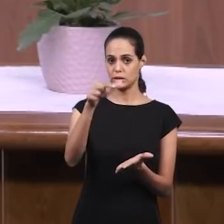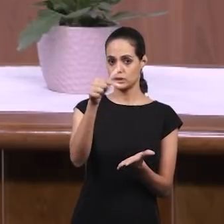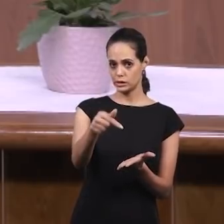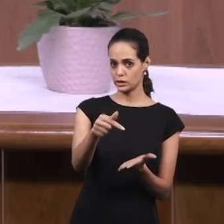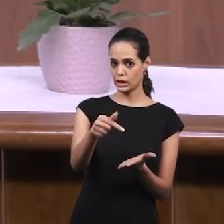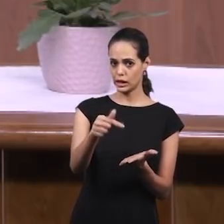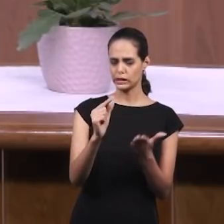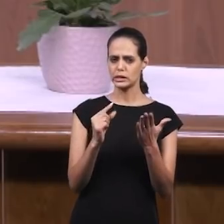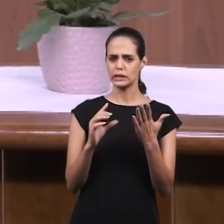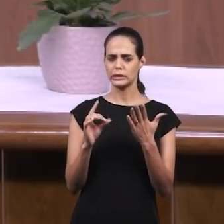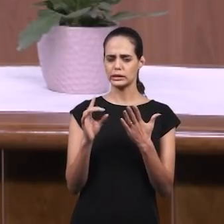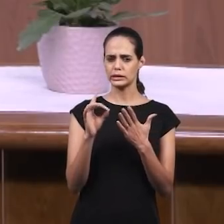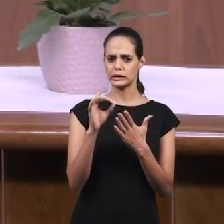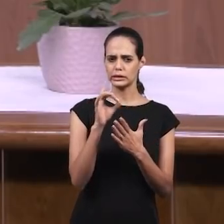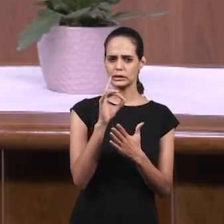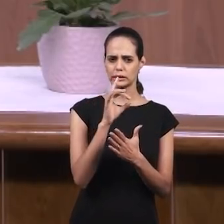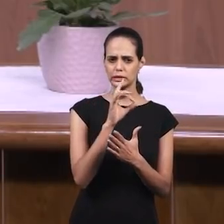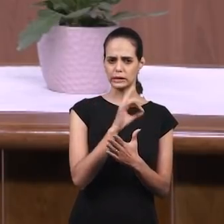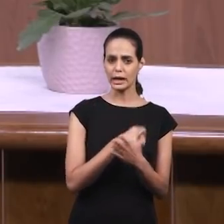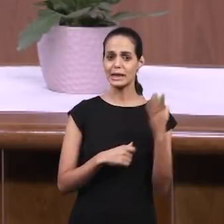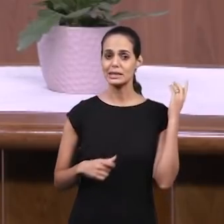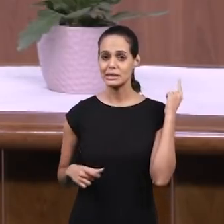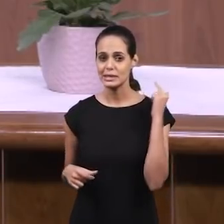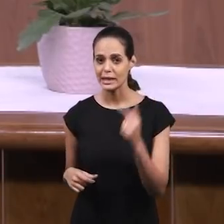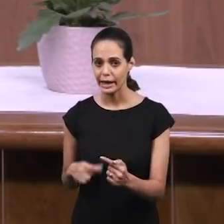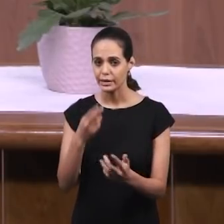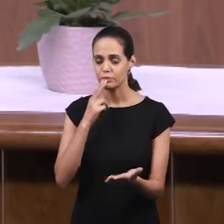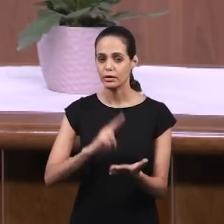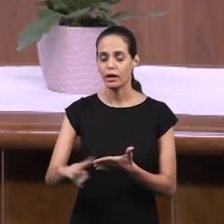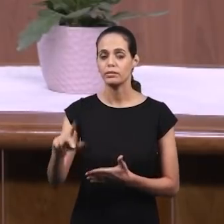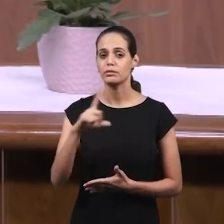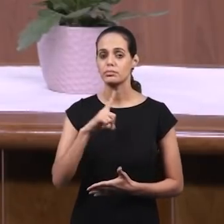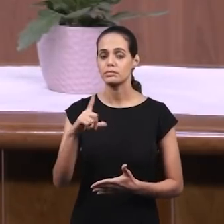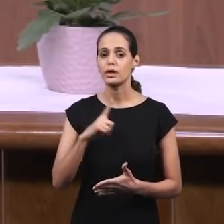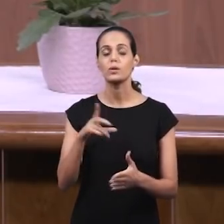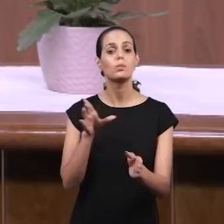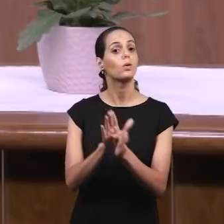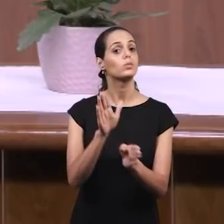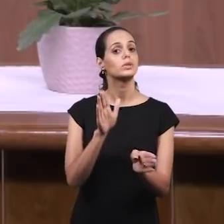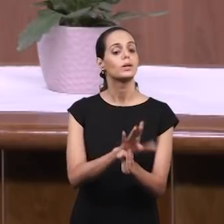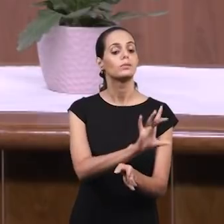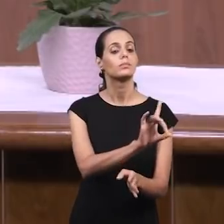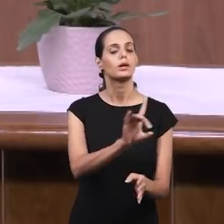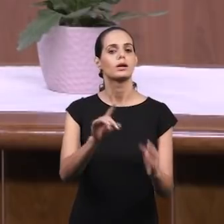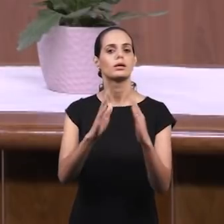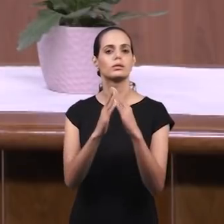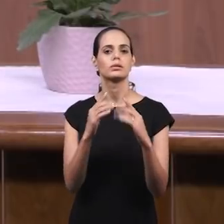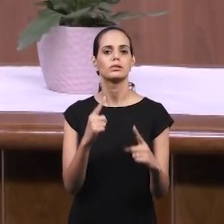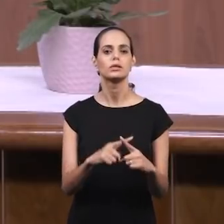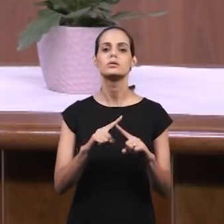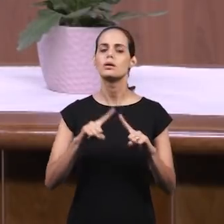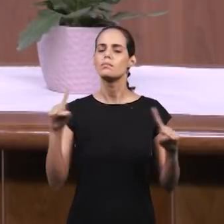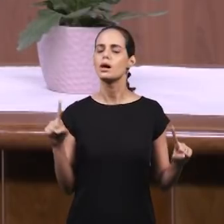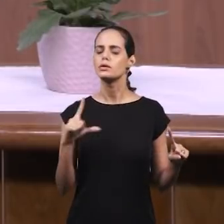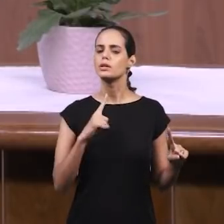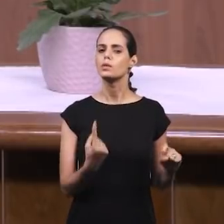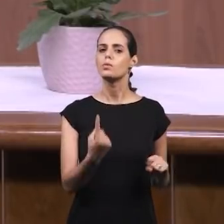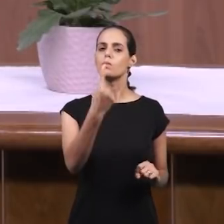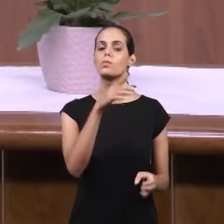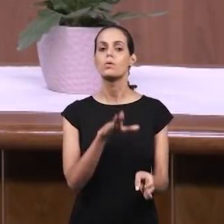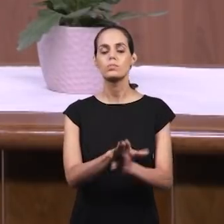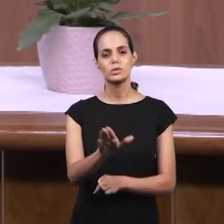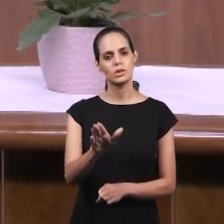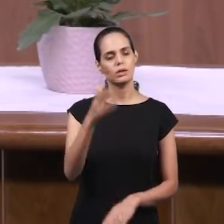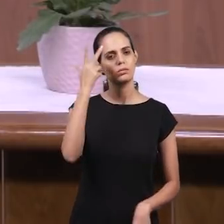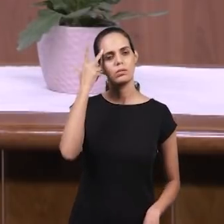cartas, tem um conselho para cada igreja, mas tem um conselho que é comum a